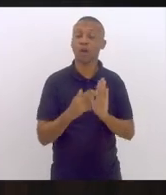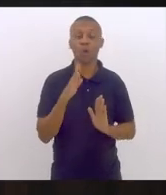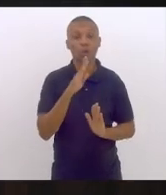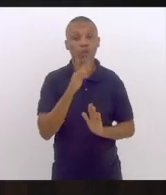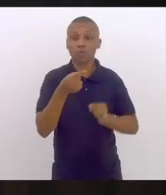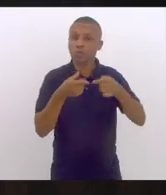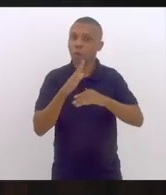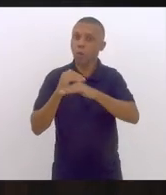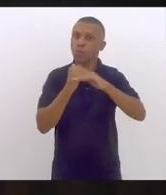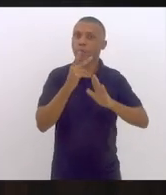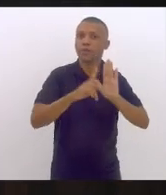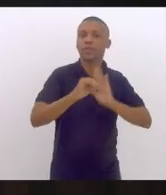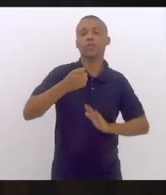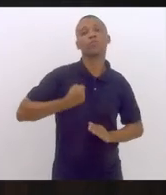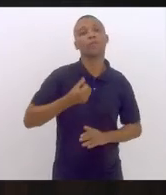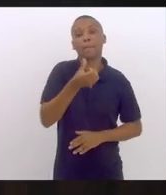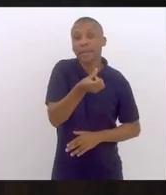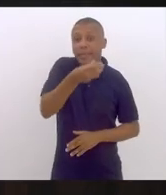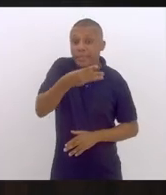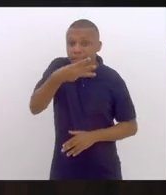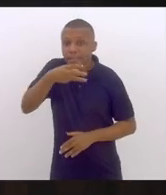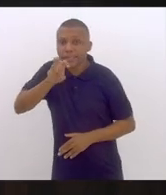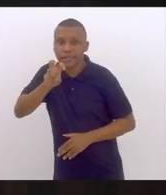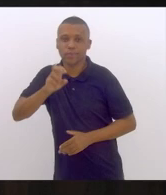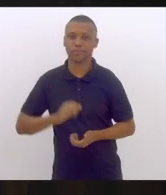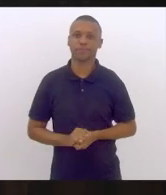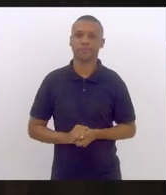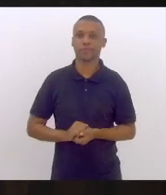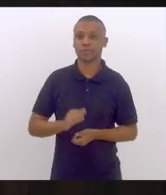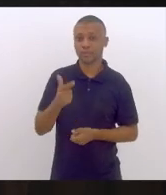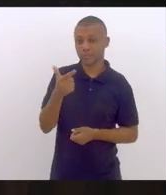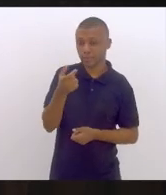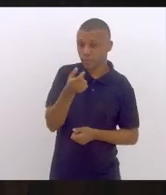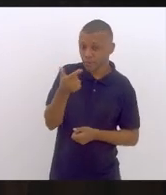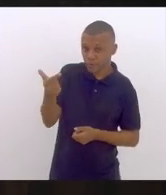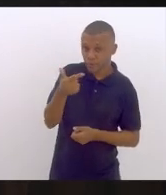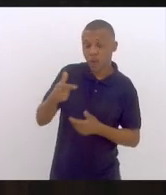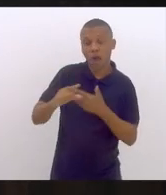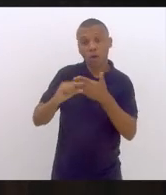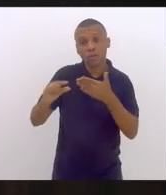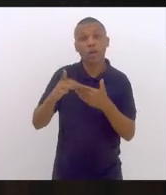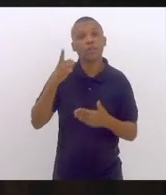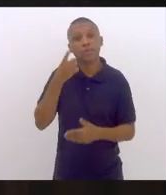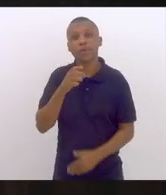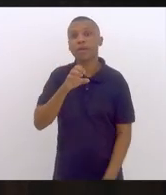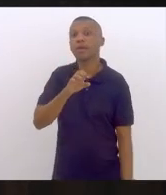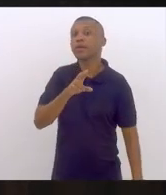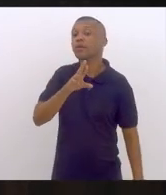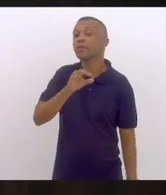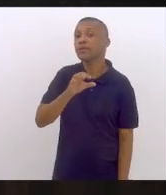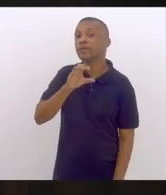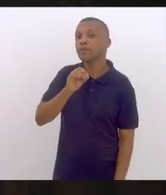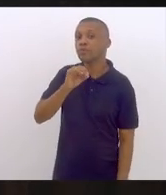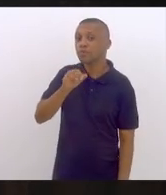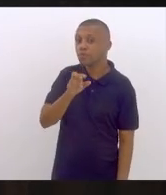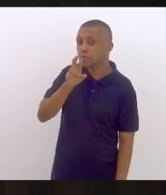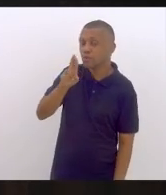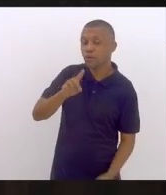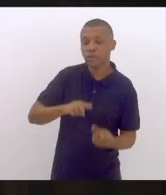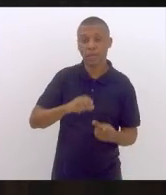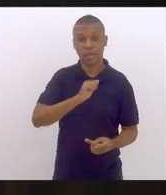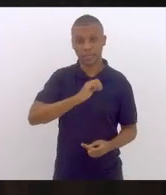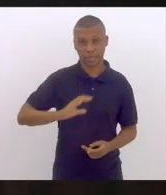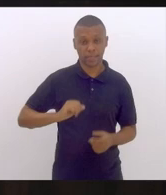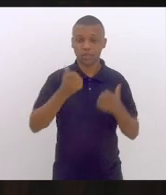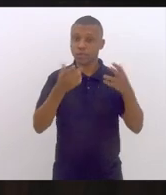de lei número 6335 de 22 de autoria dos deputados Eurico Júnior e André Siciliano expõe sobre